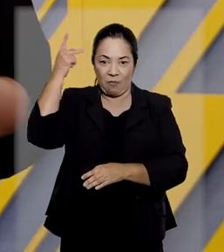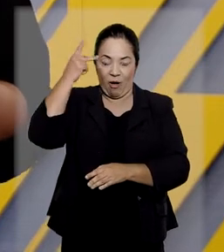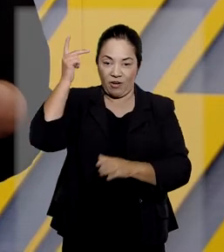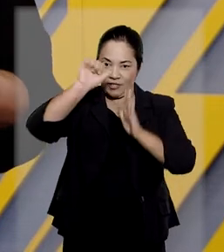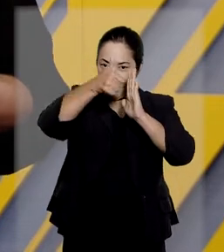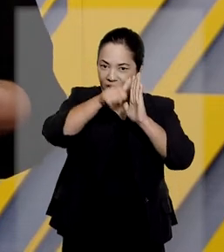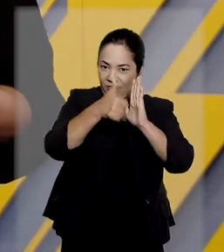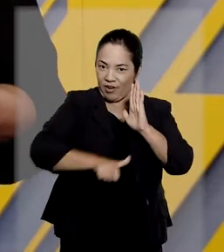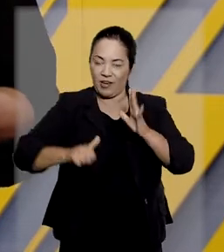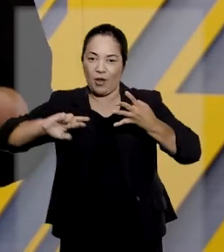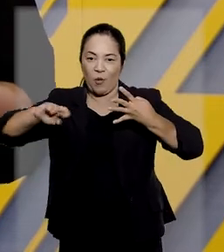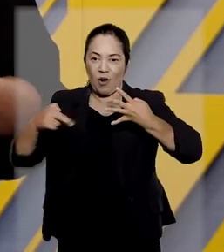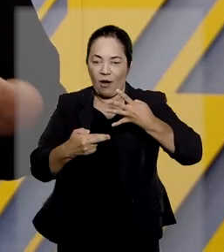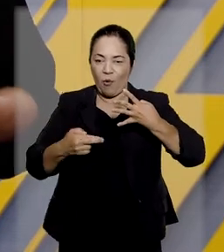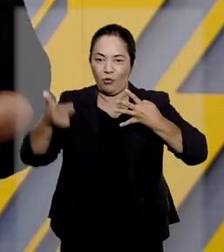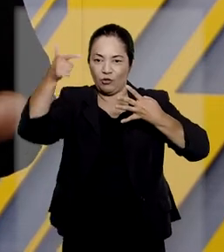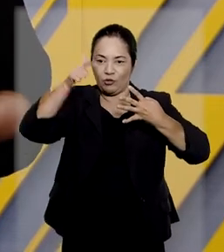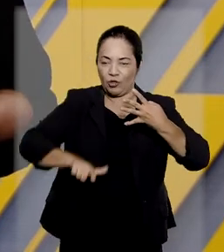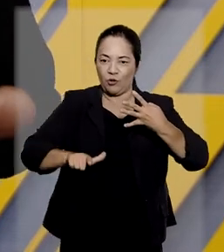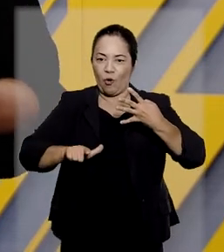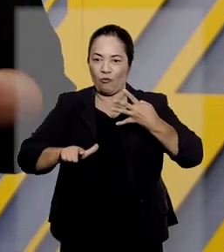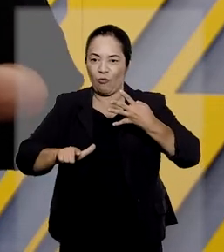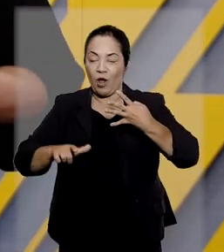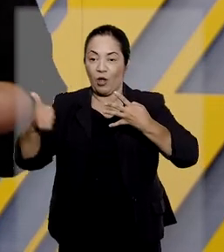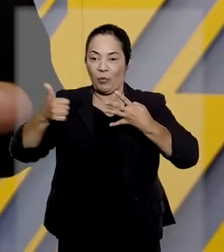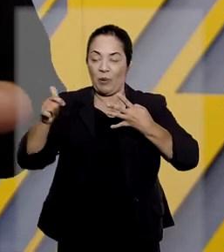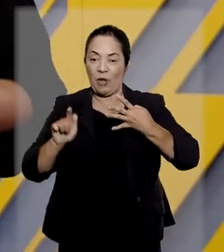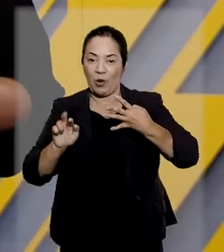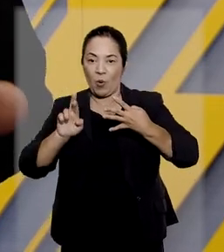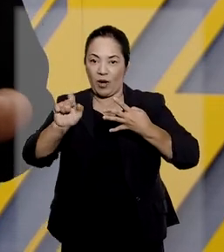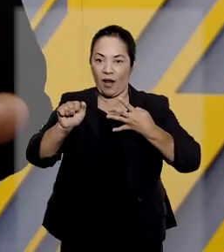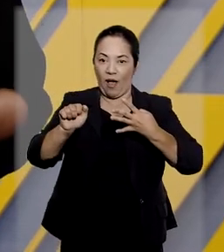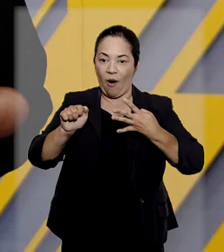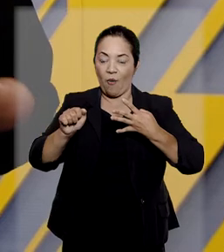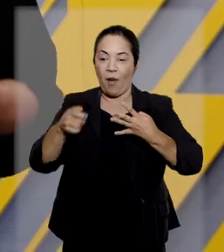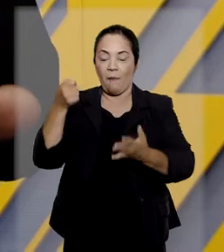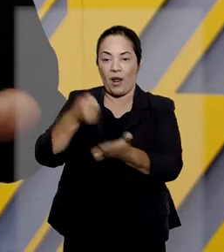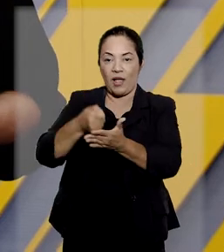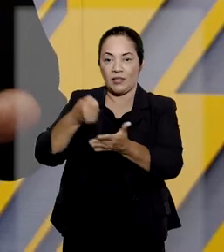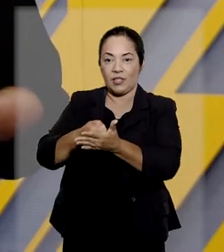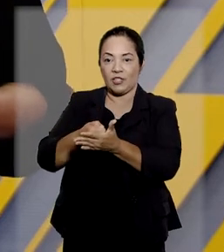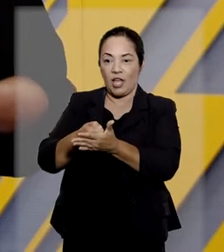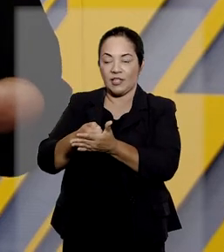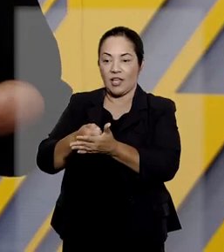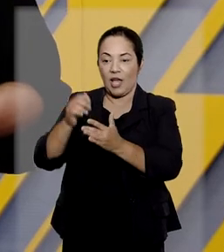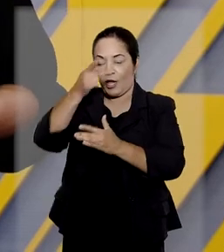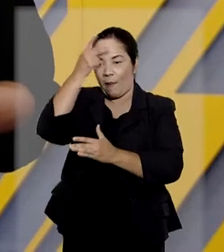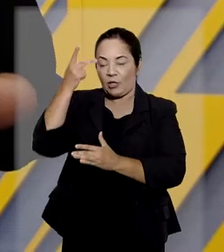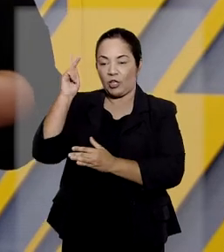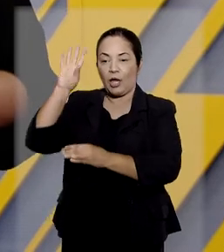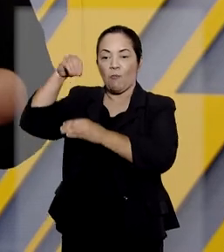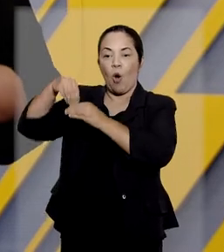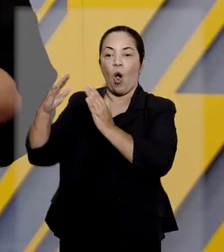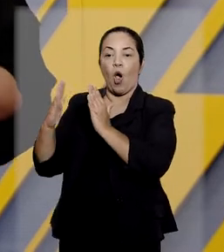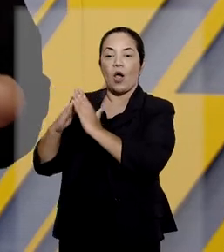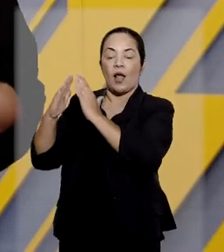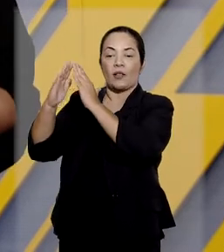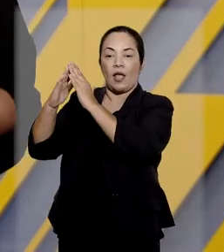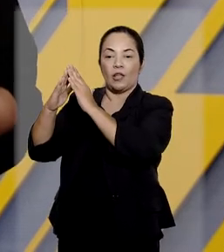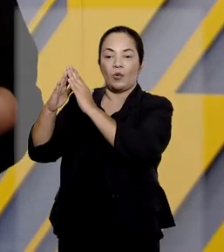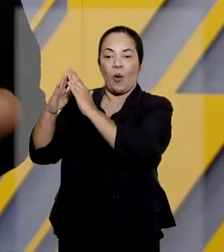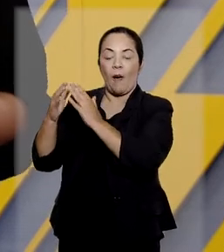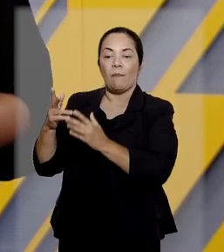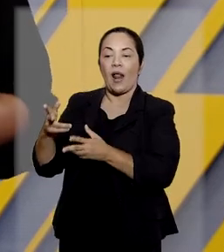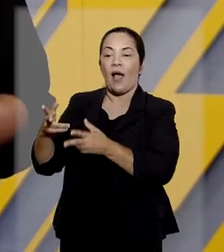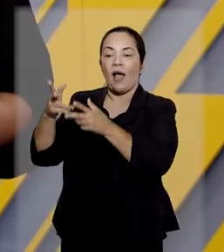Paulista reexamine o recurso contra a decisão de primeiro grau, afastada a exigência de moradia no local como